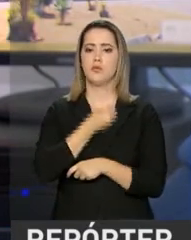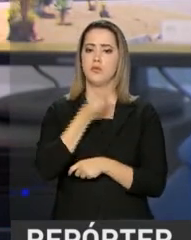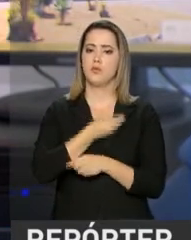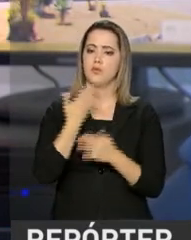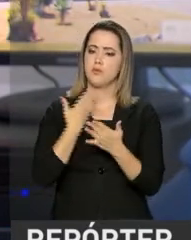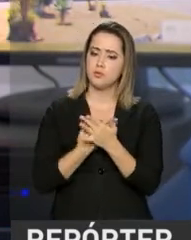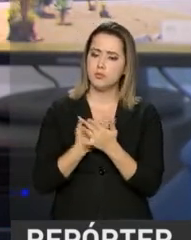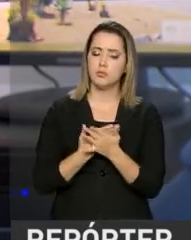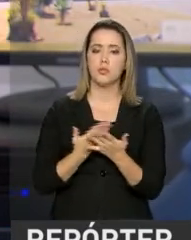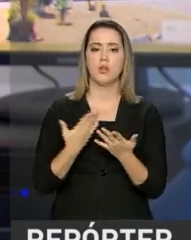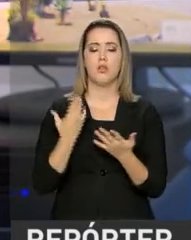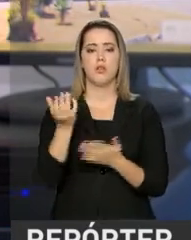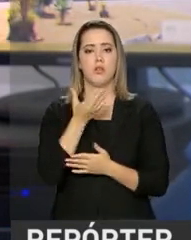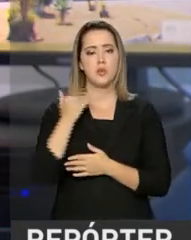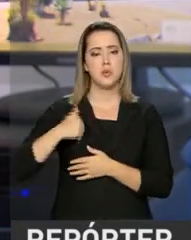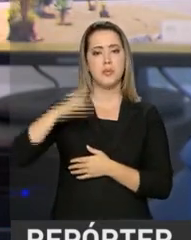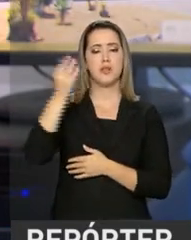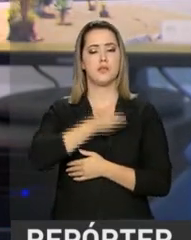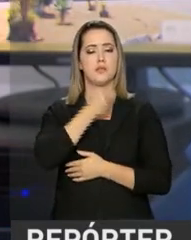dá para querer tentar algo mais querer crescer na vida